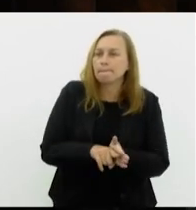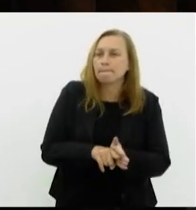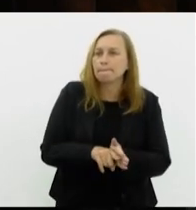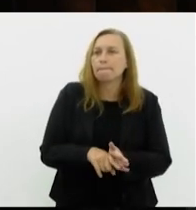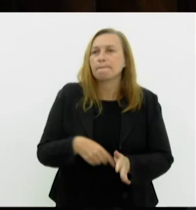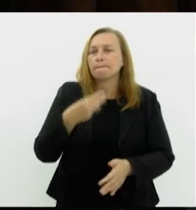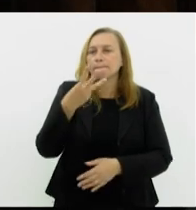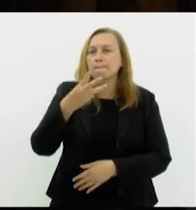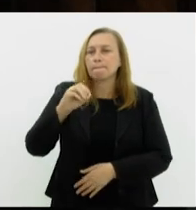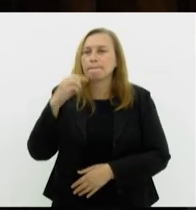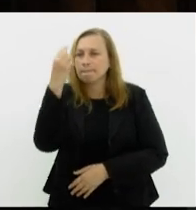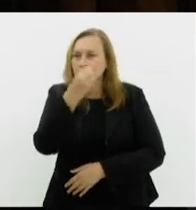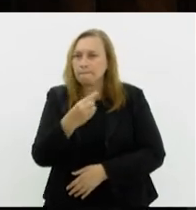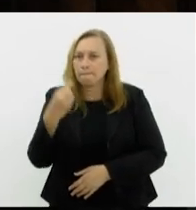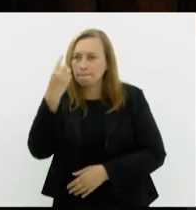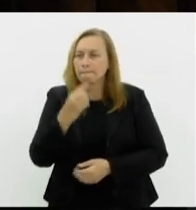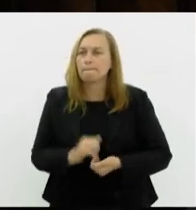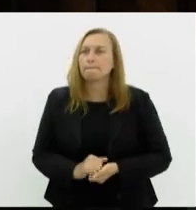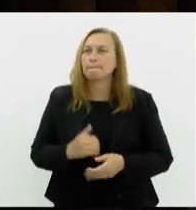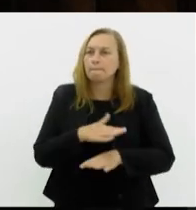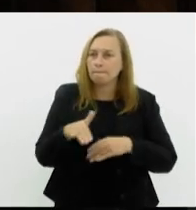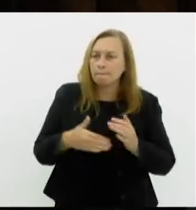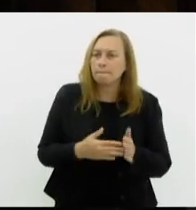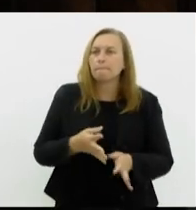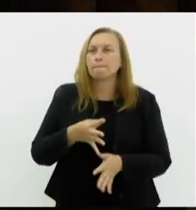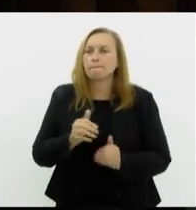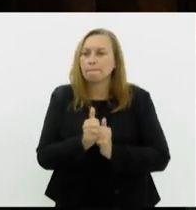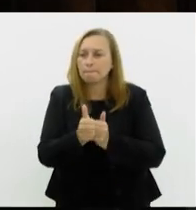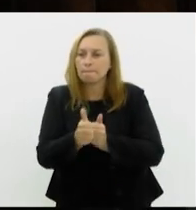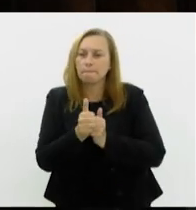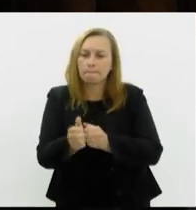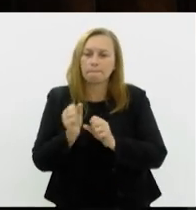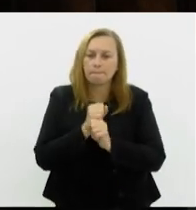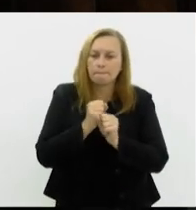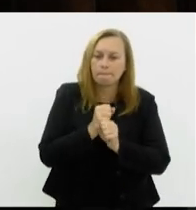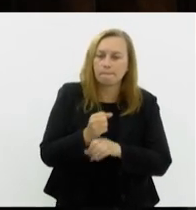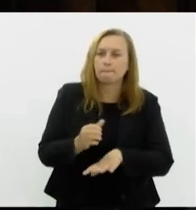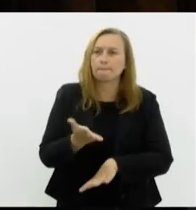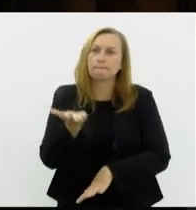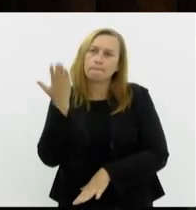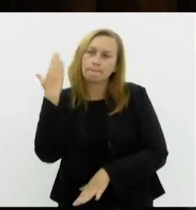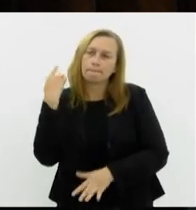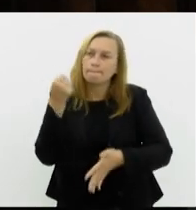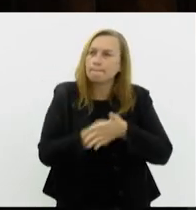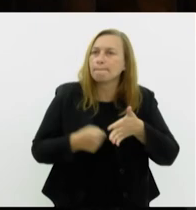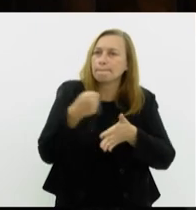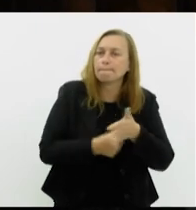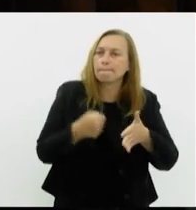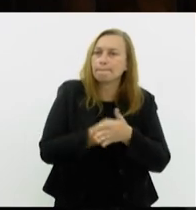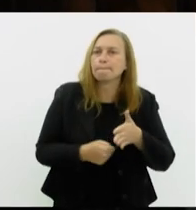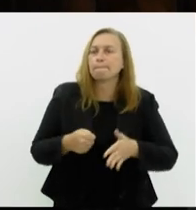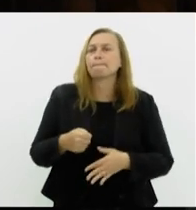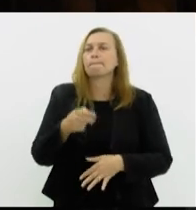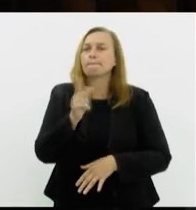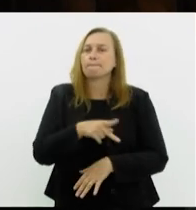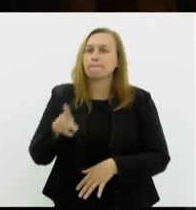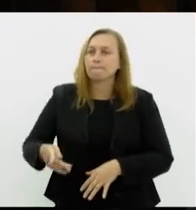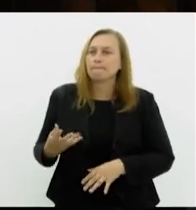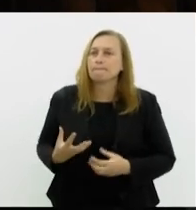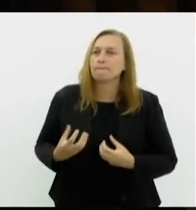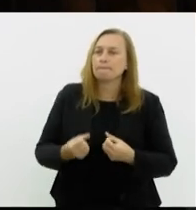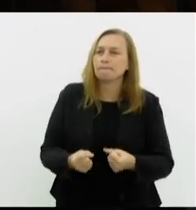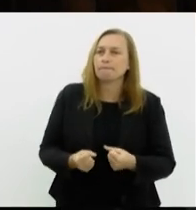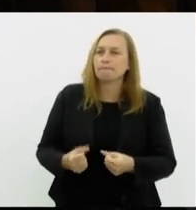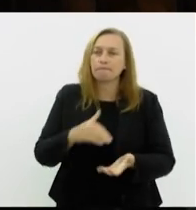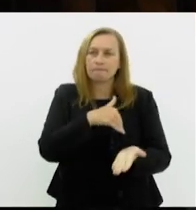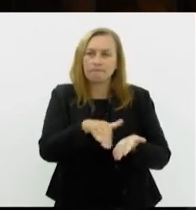30 horas. Todo mundo acompanhou ano passado a luta que a gente fez para que os professores recebessem a mão no Fundeb. A secretaria